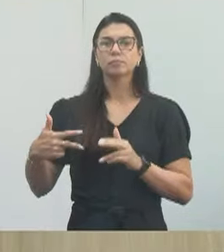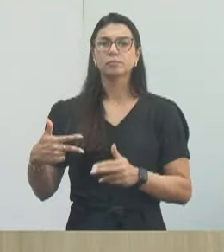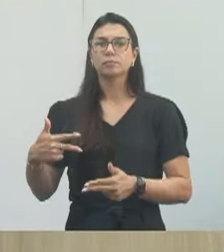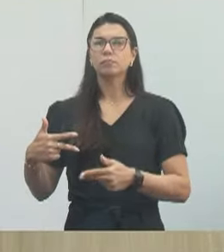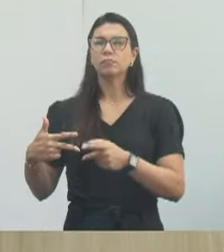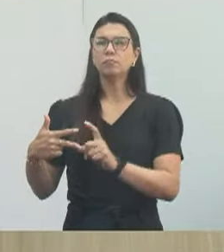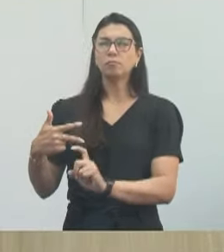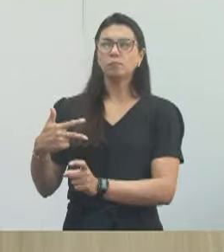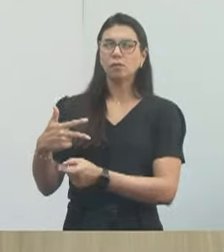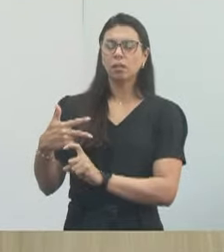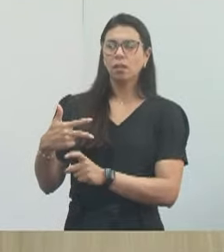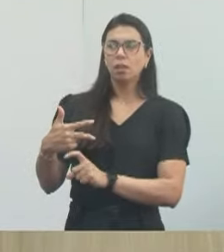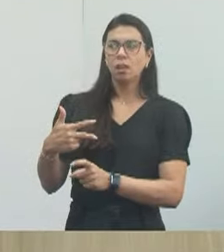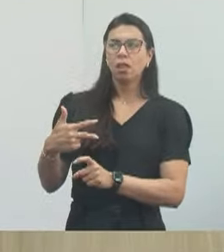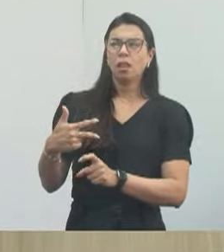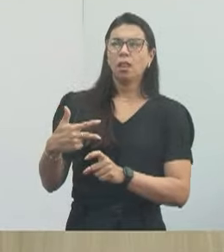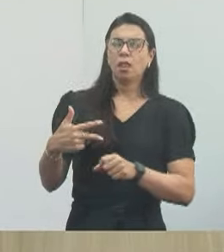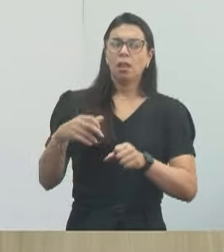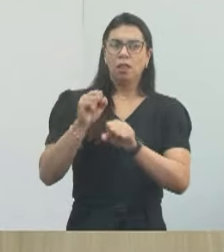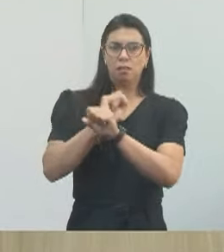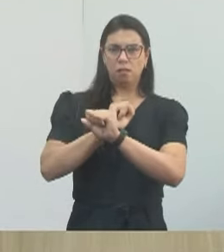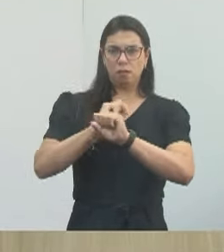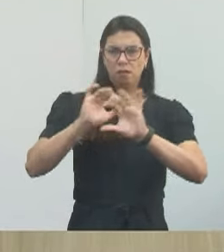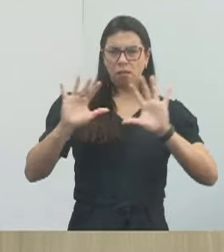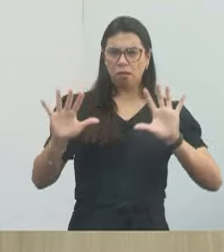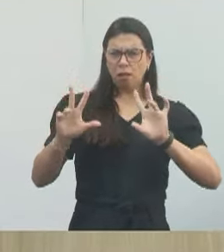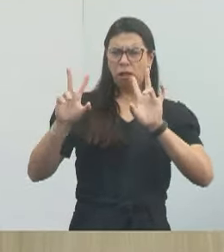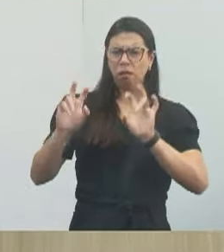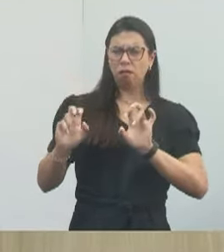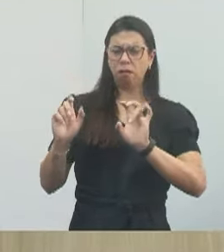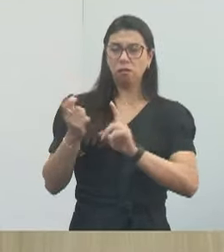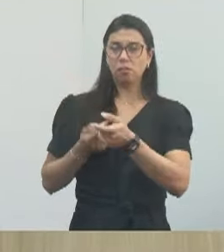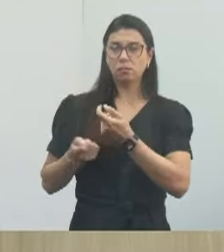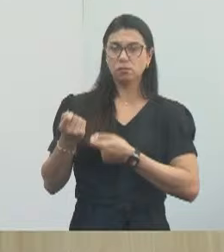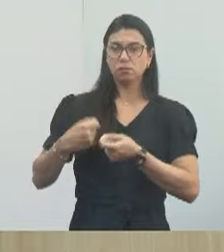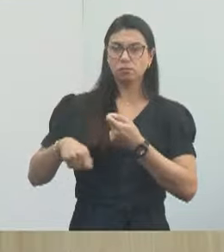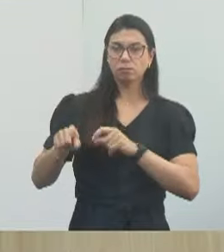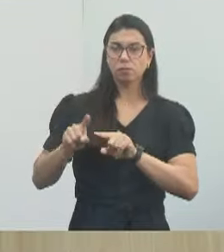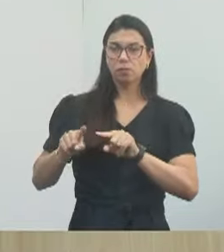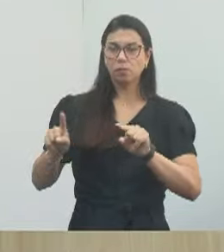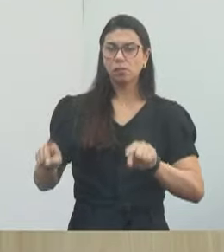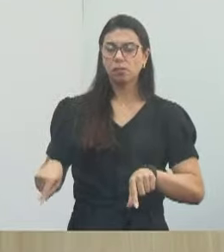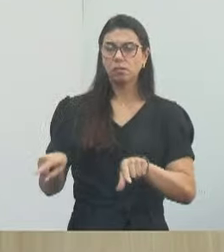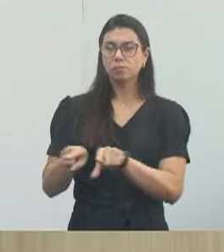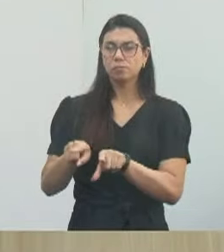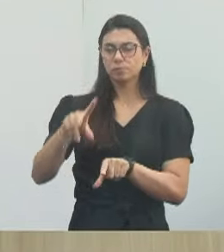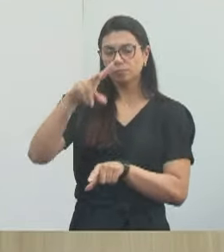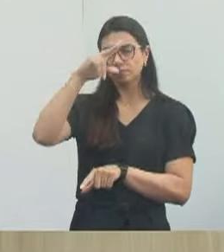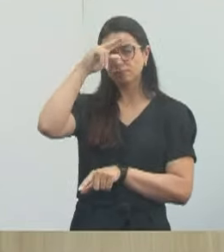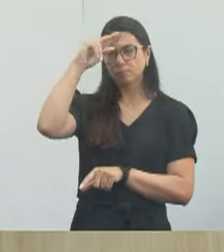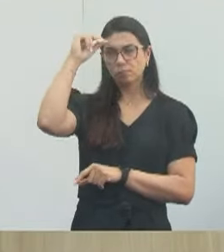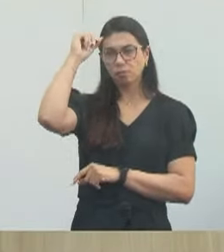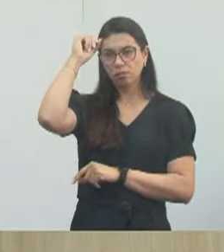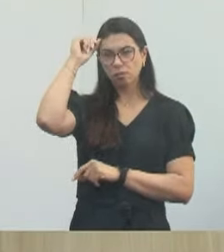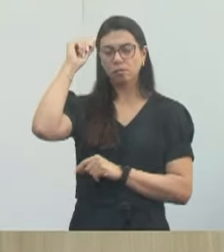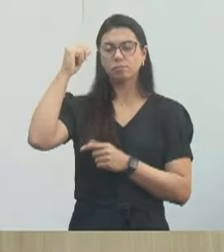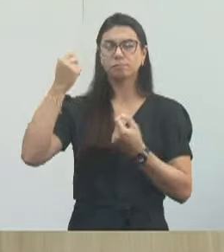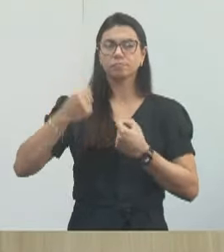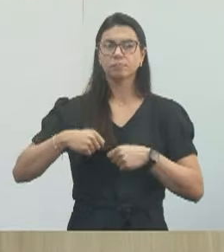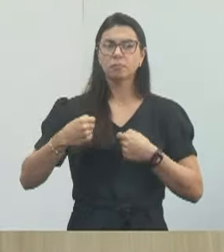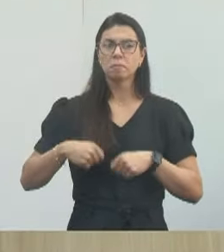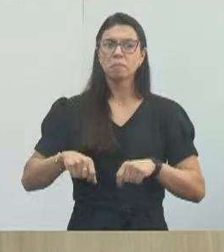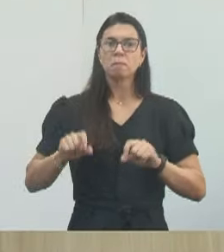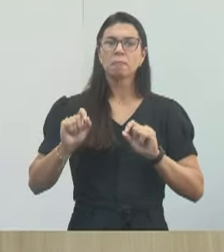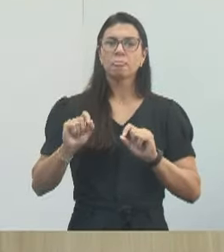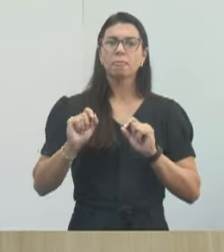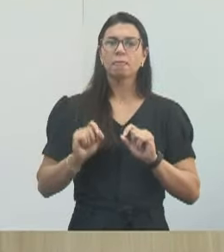visando a transparência na gestão da administração pública Municipal ainda que me